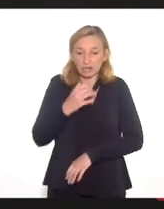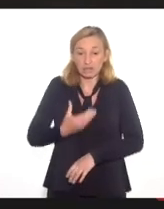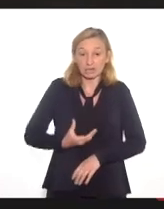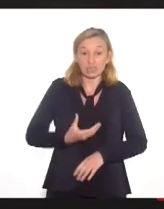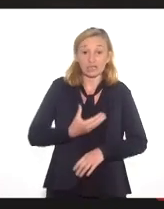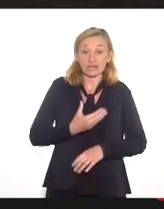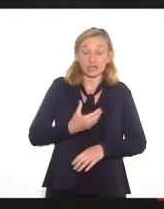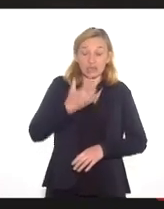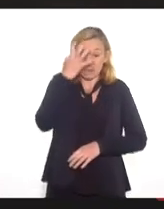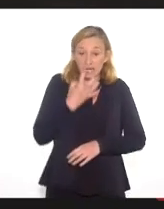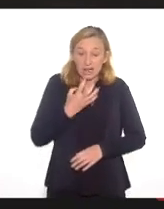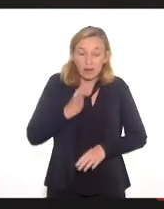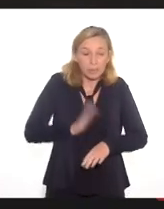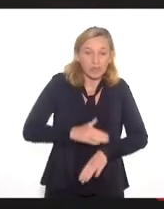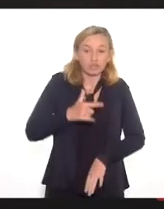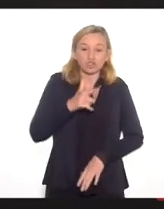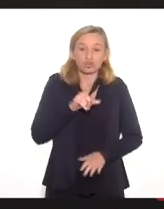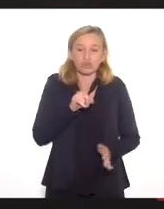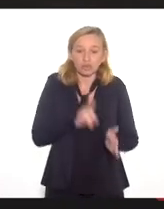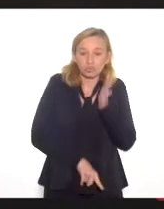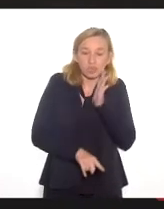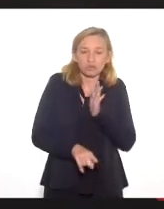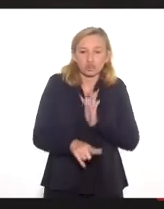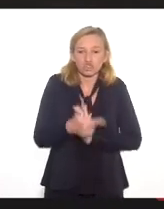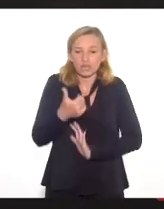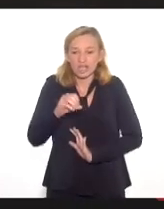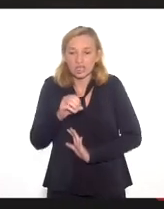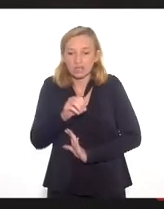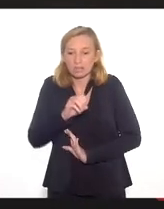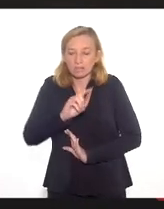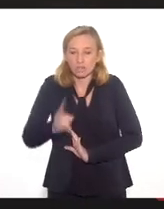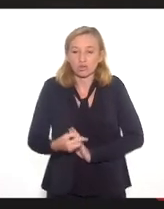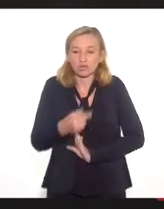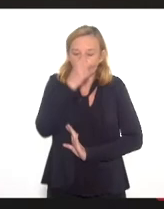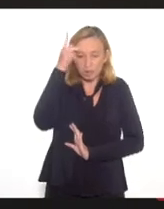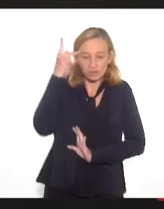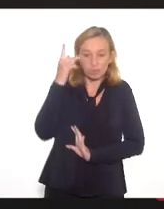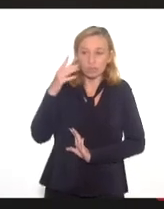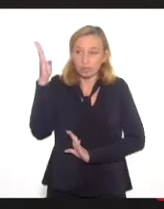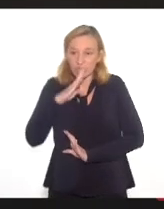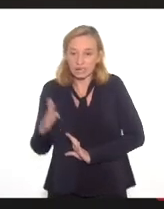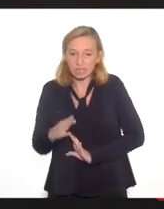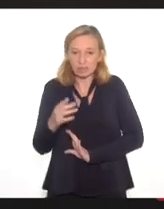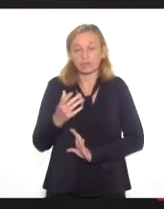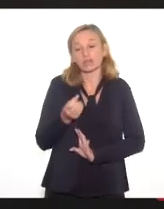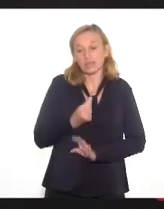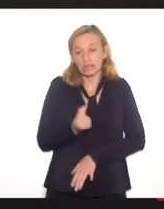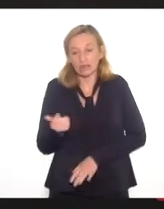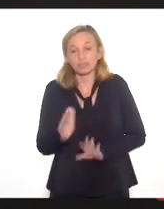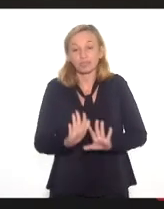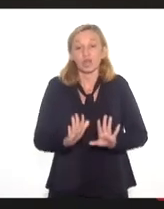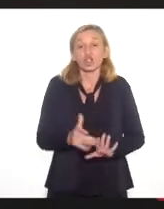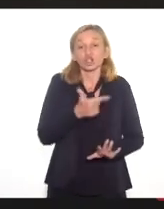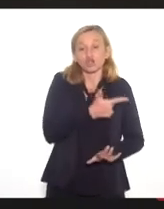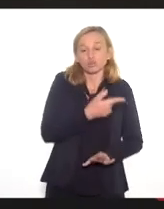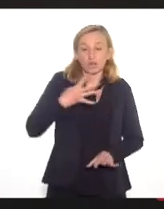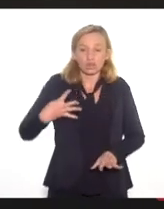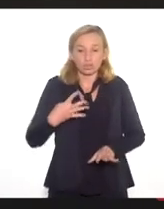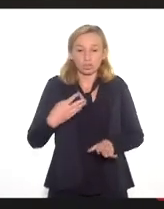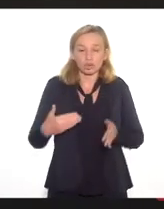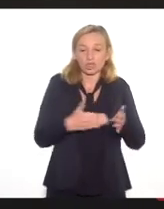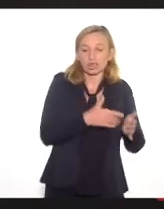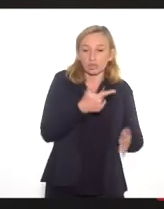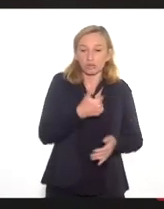menos de 10 milhões de pessoas o Brasil tinha 7,2 milhões em 2014 e nós saímos bom de 2014 para